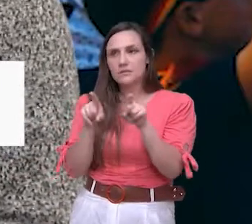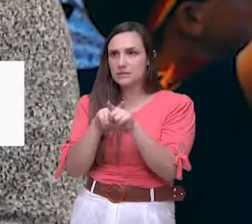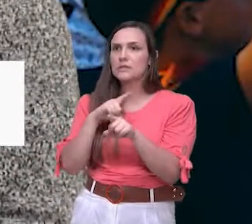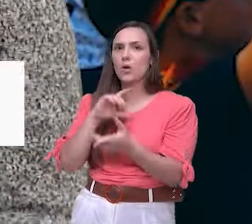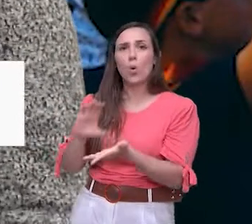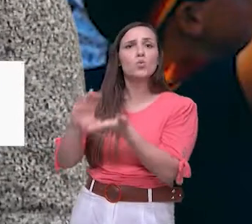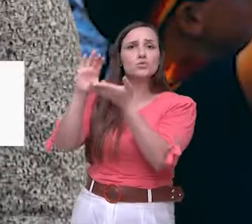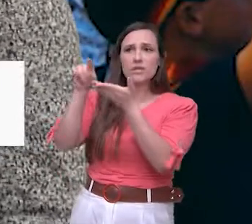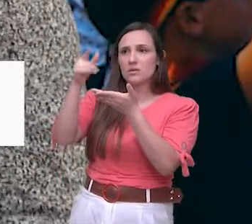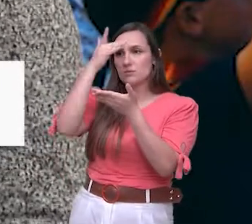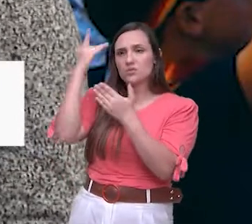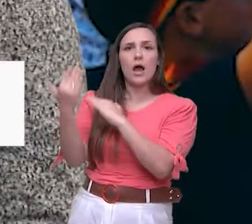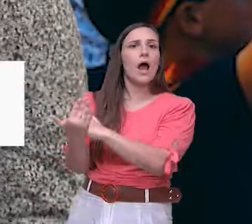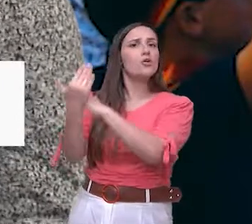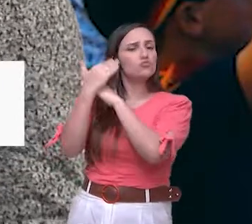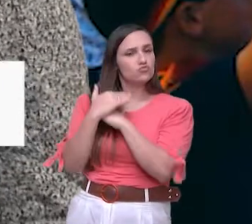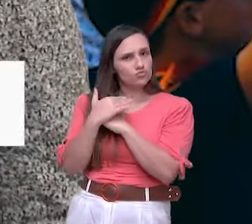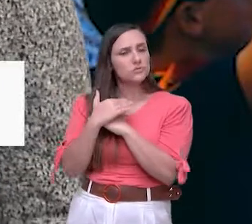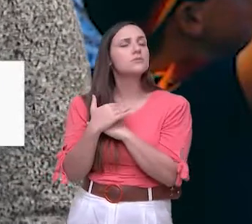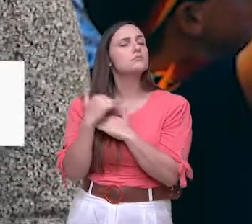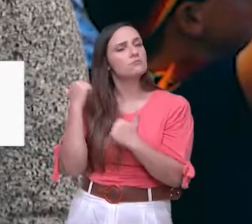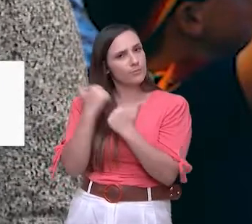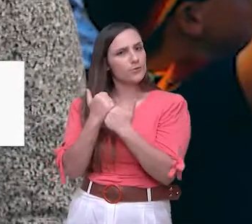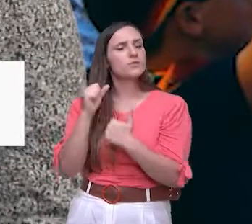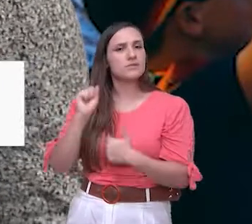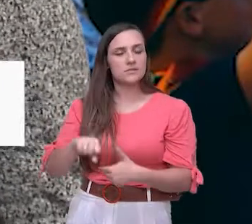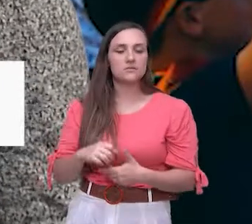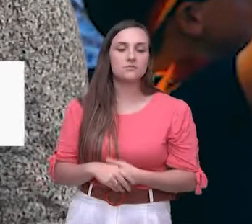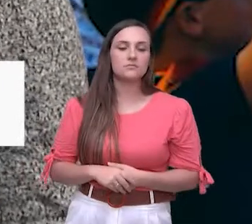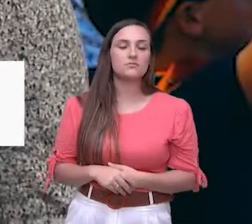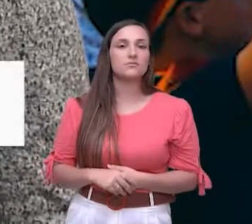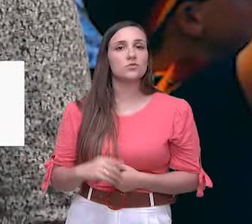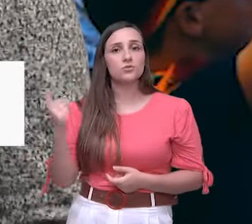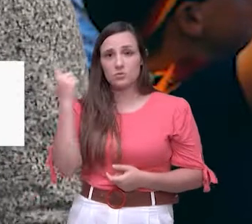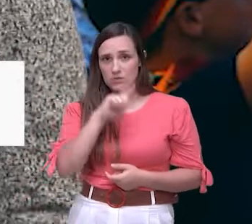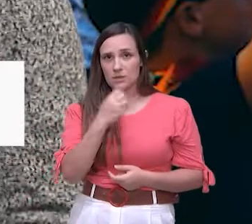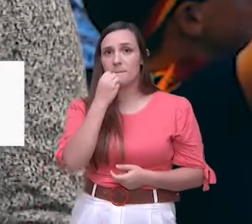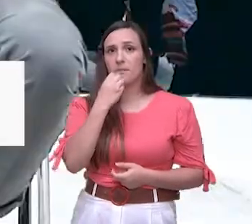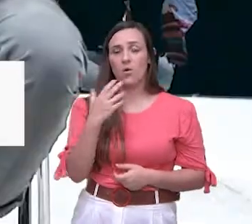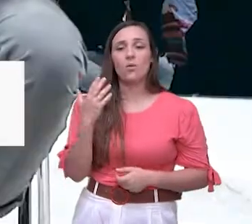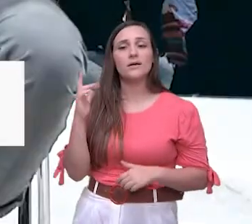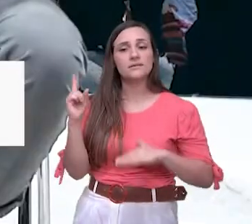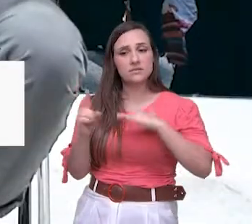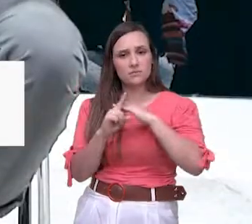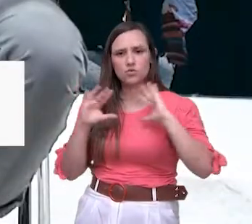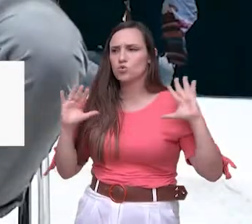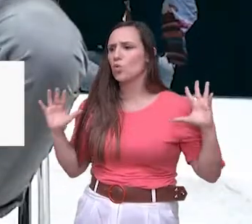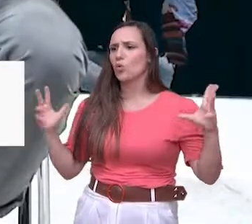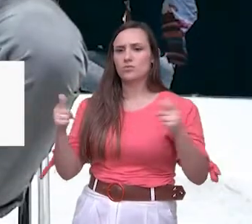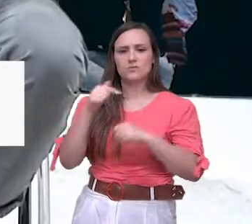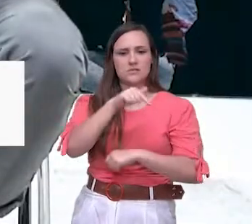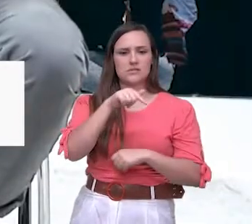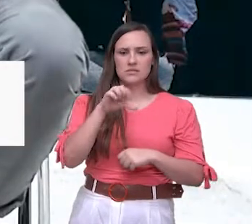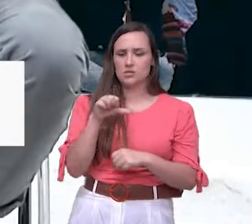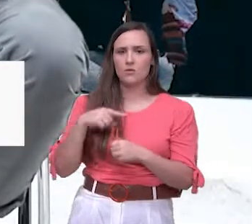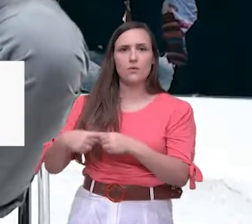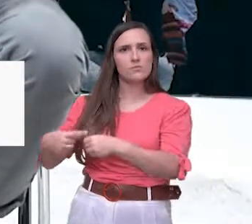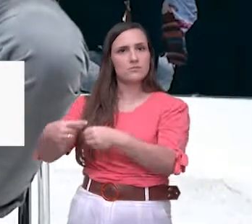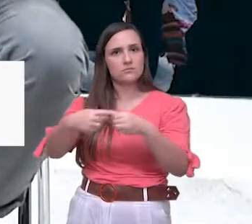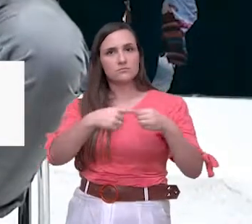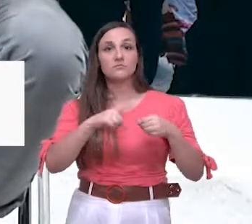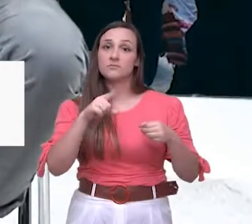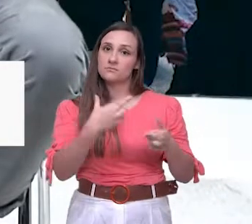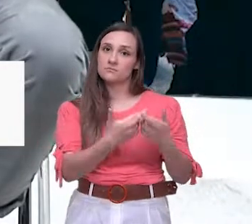Conselho Estadual LGBT que também é é um grande apoio para que a gente possa fornecer esse atendimento